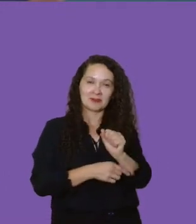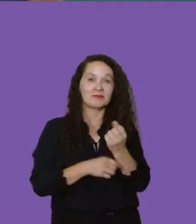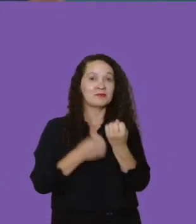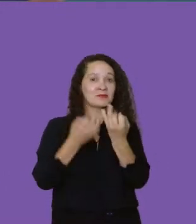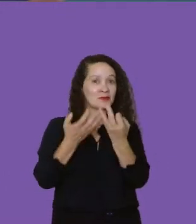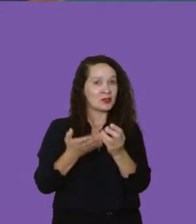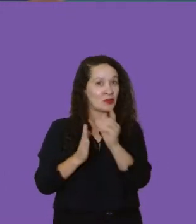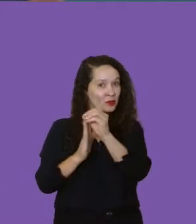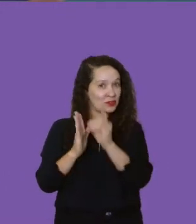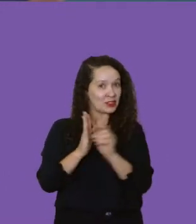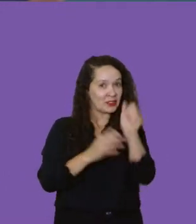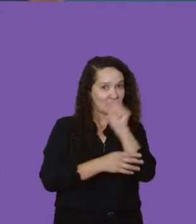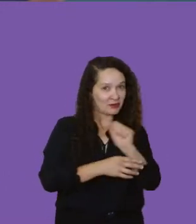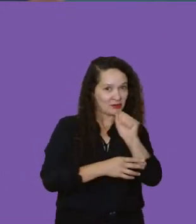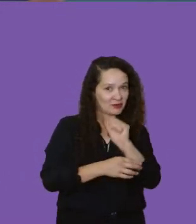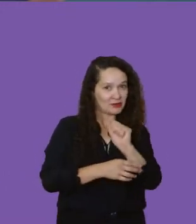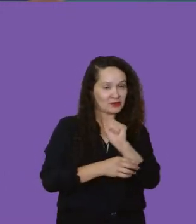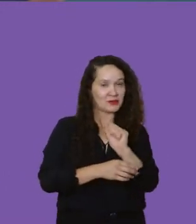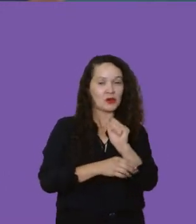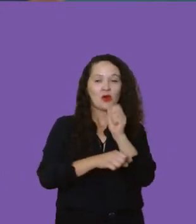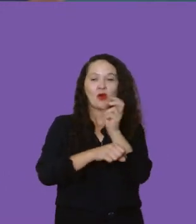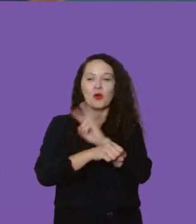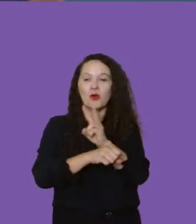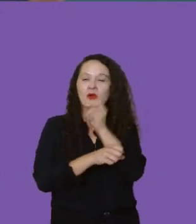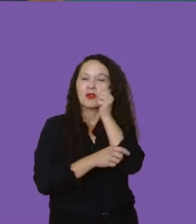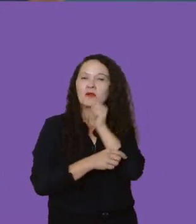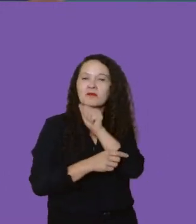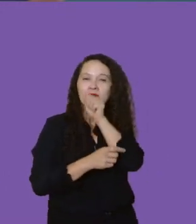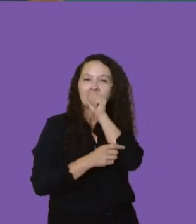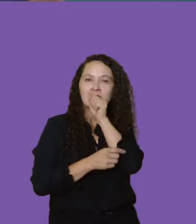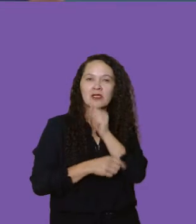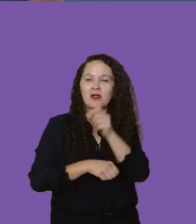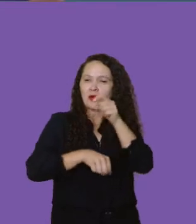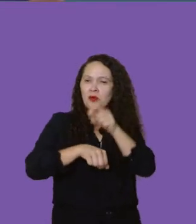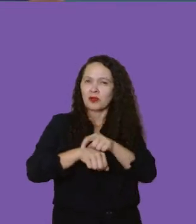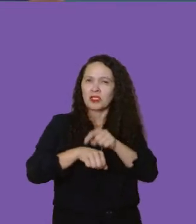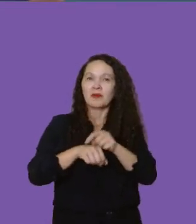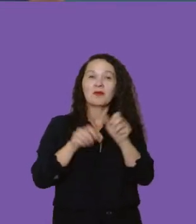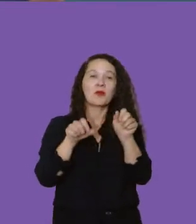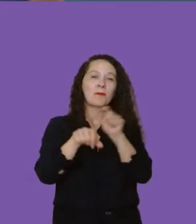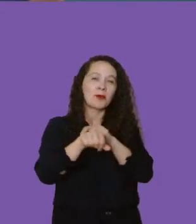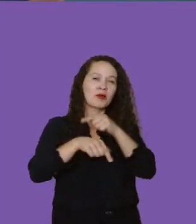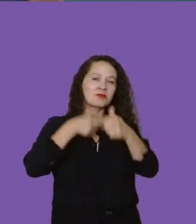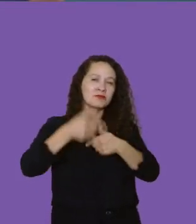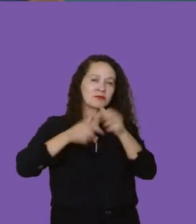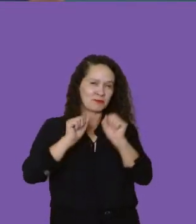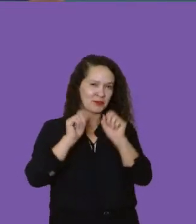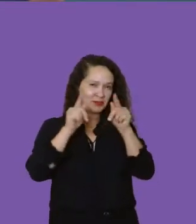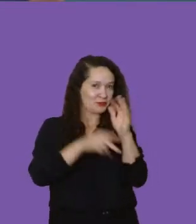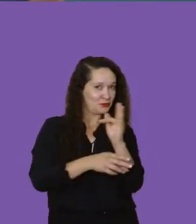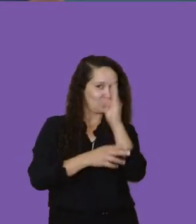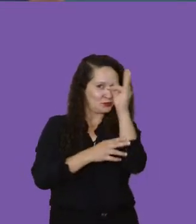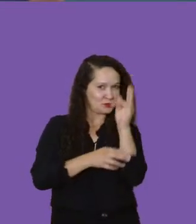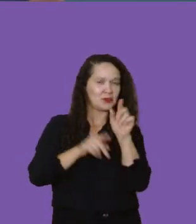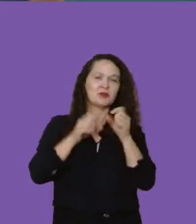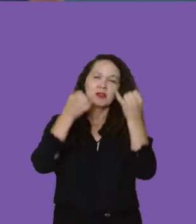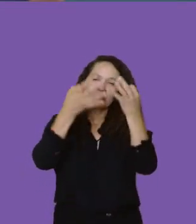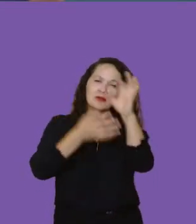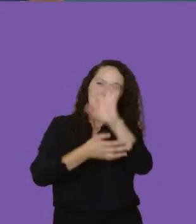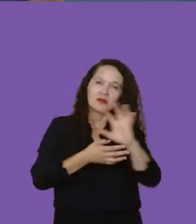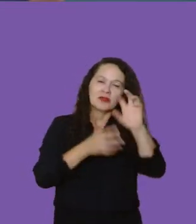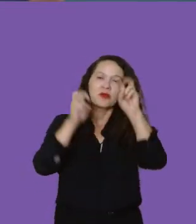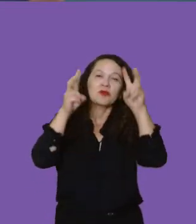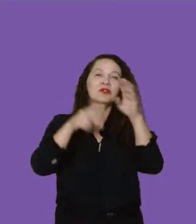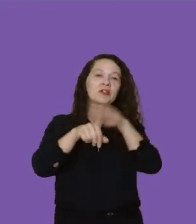decreto argentino que passou a considerar o cuidado materno como tempo para a aposentadoria. Ela também traçou um panorama sobre o tema